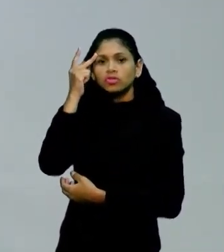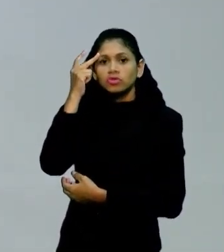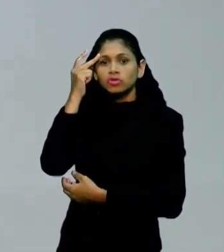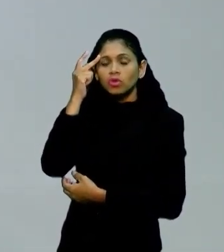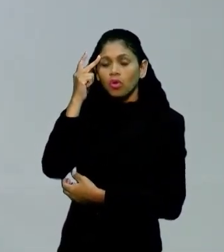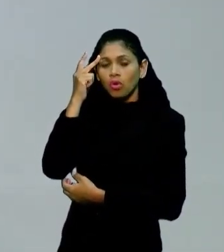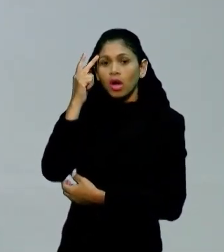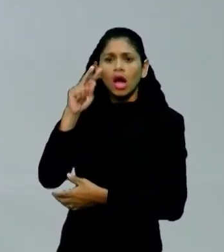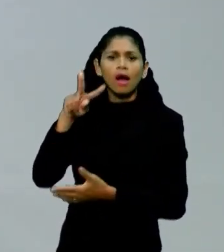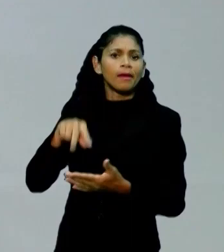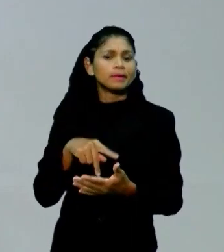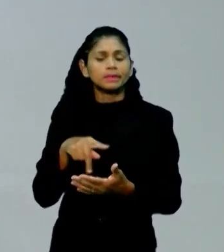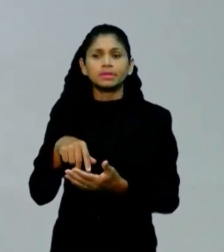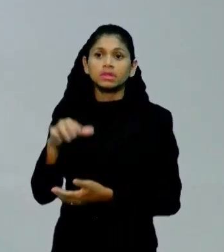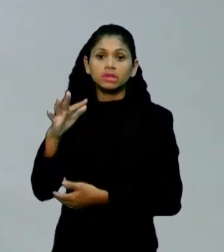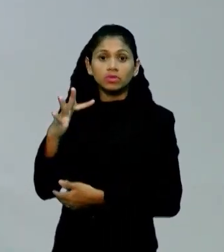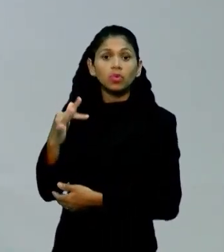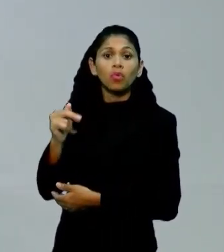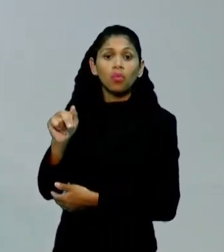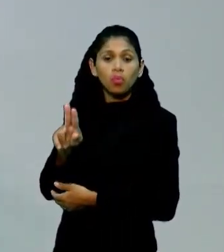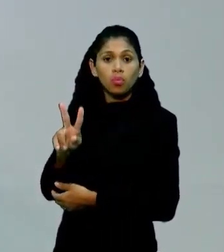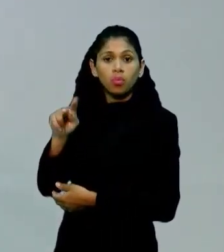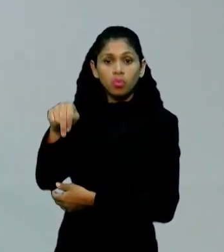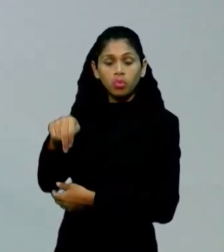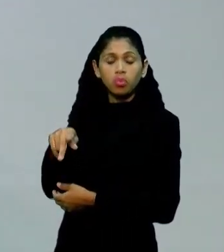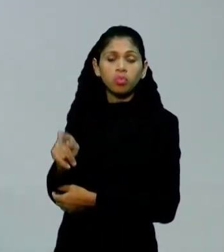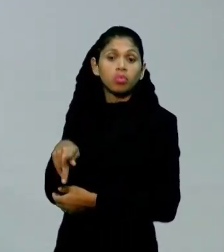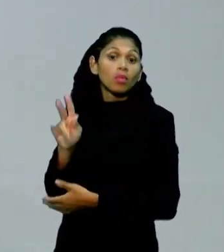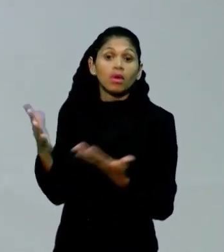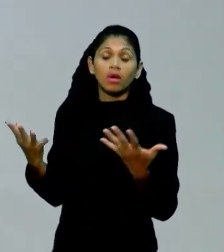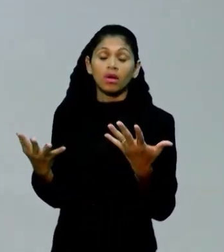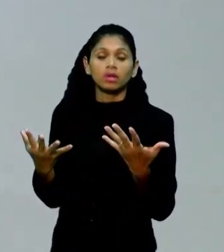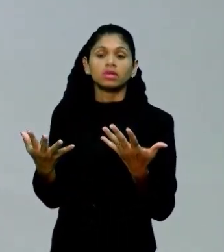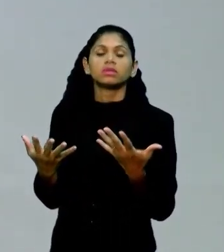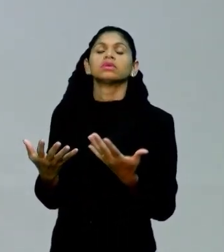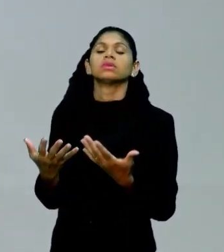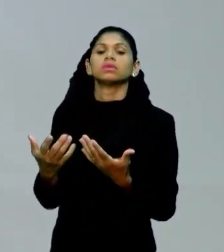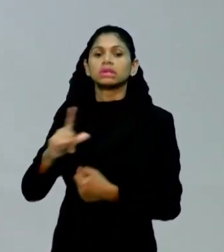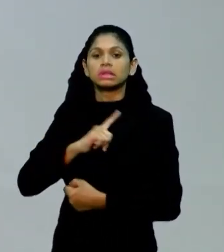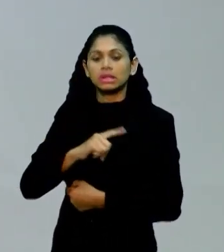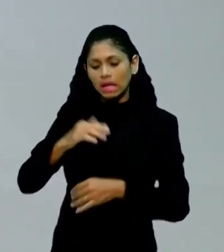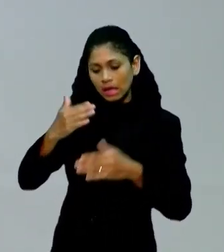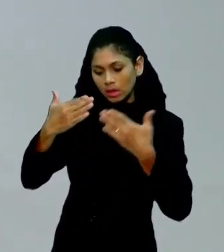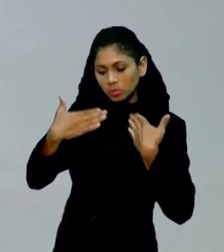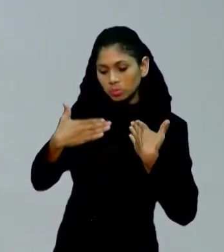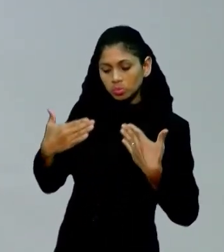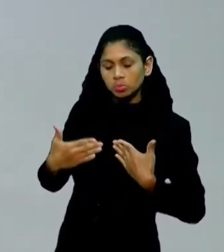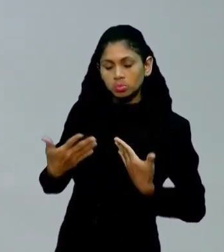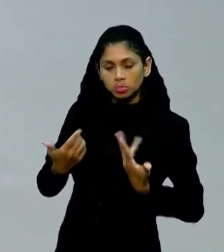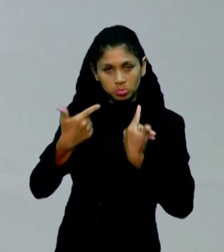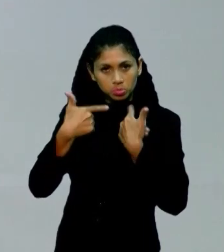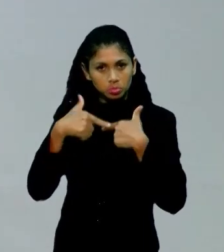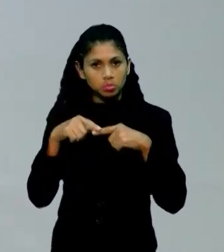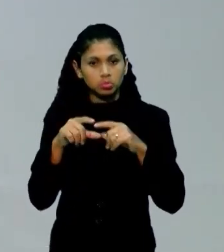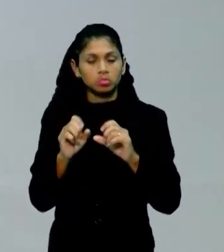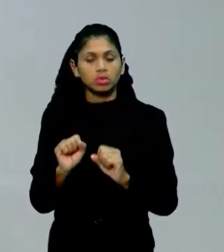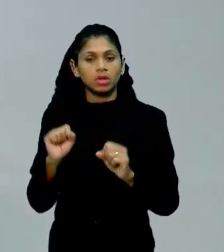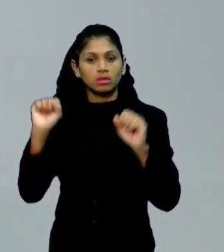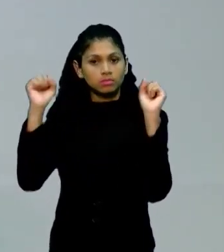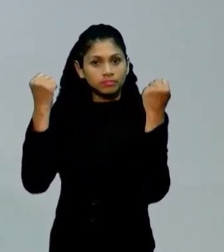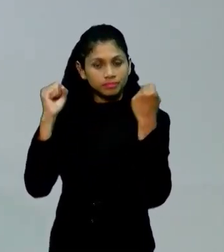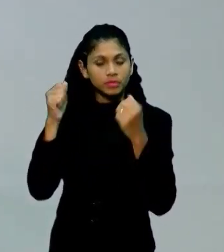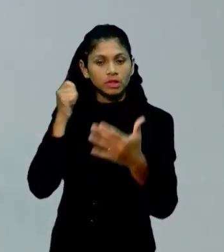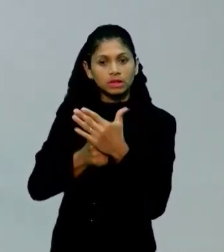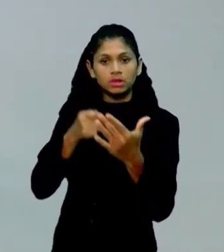no conhecimento então vejam que o saber a linguagem corporal vai utilizar sim a educação física para ser cobrada no